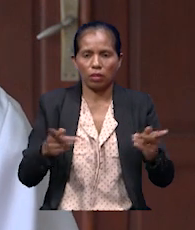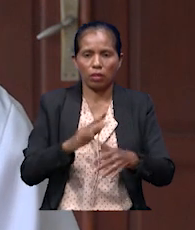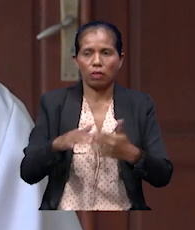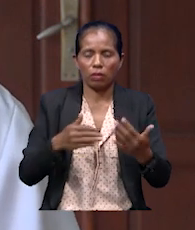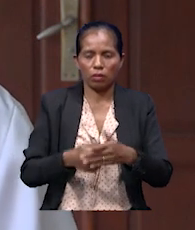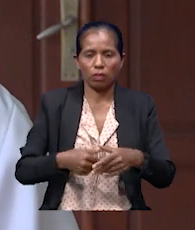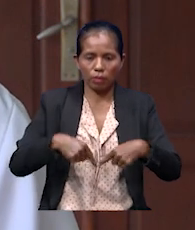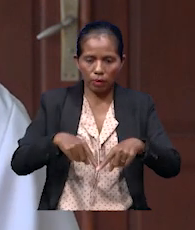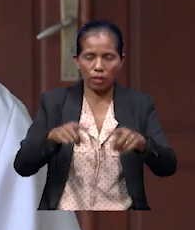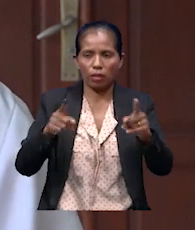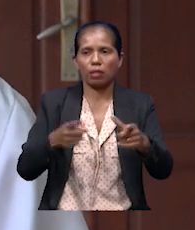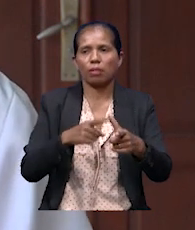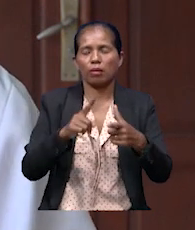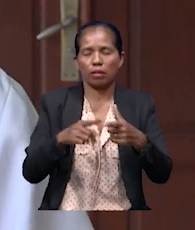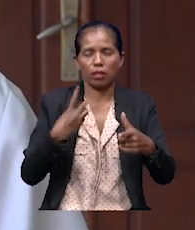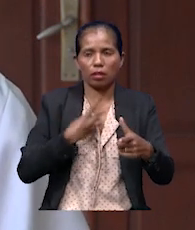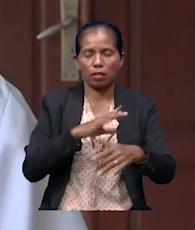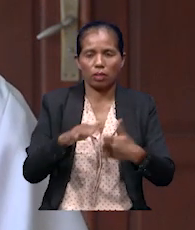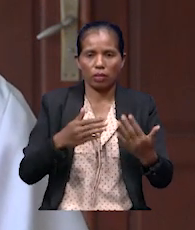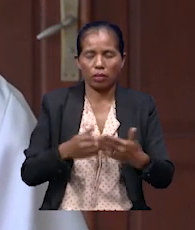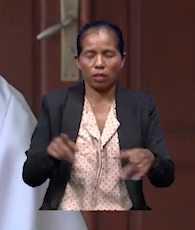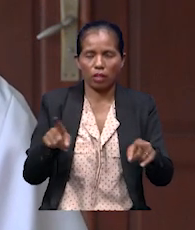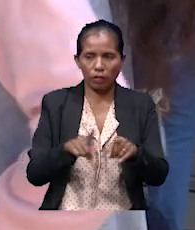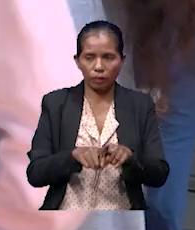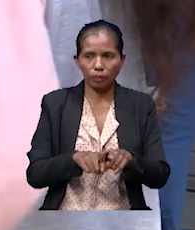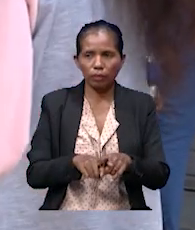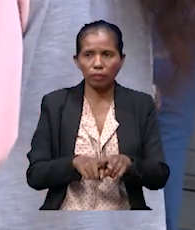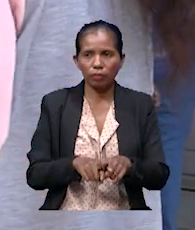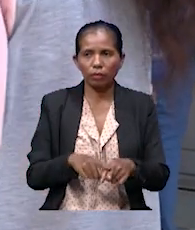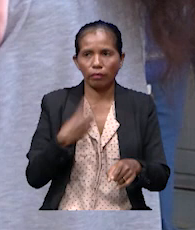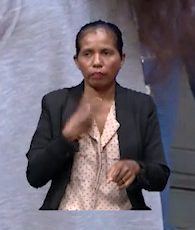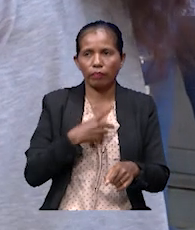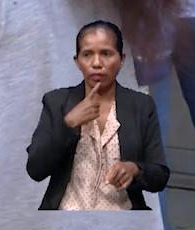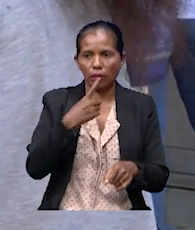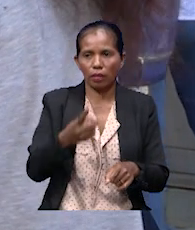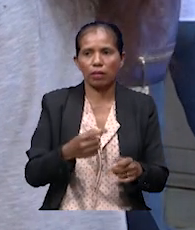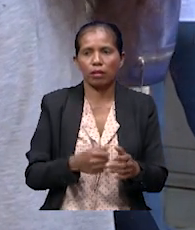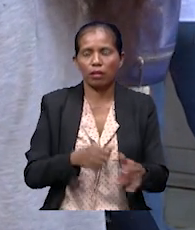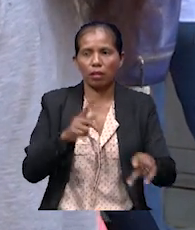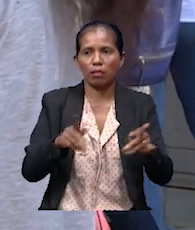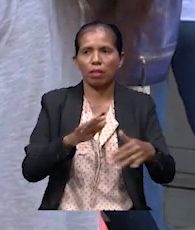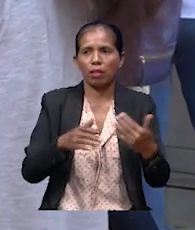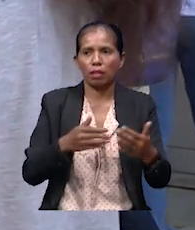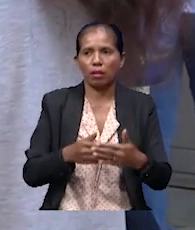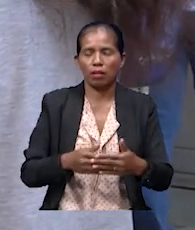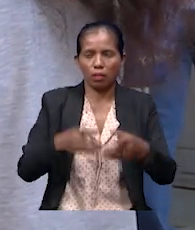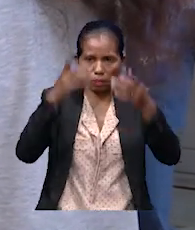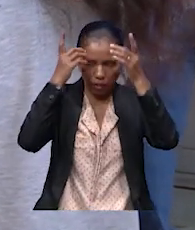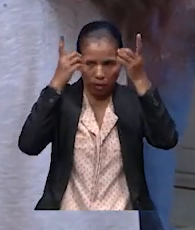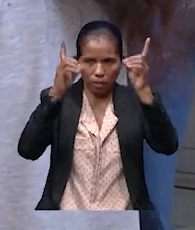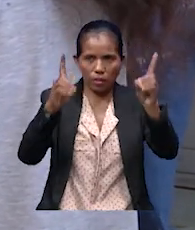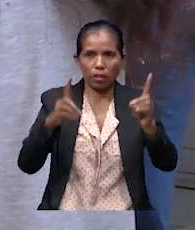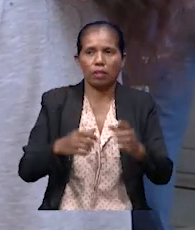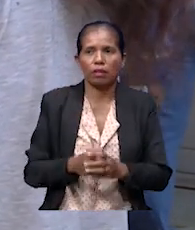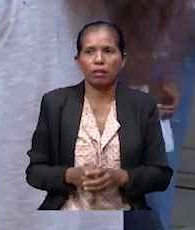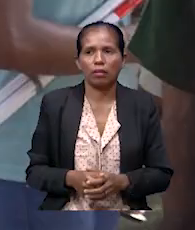te ona e cortir mai te ho tu anesa ita na ita de han kata povo mak determina durante